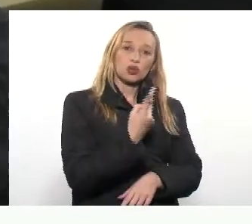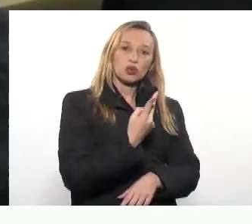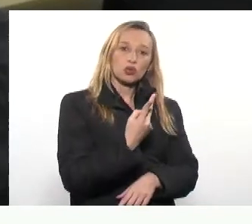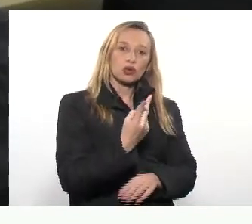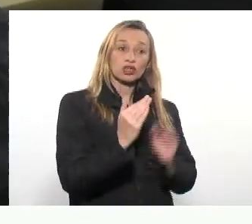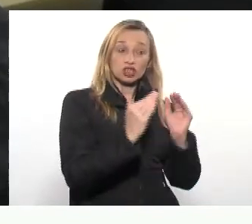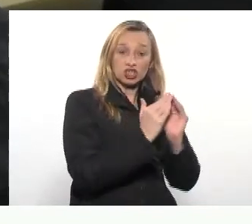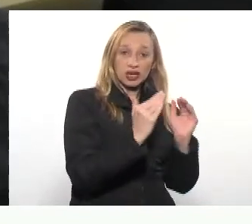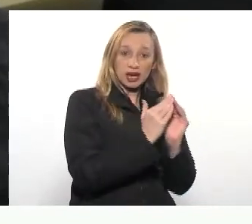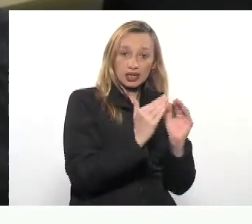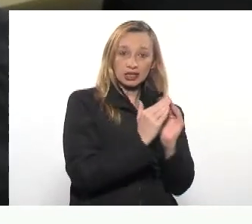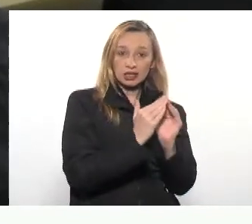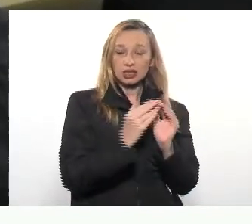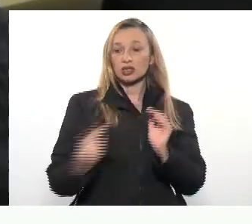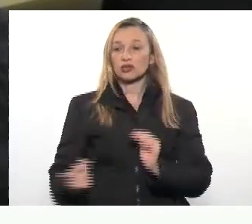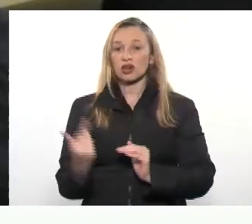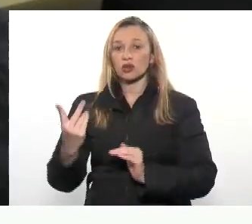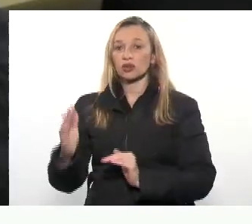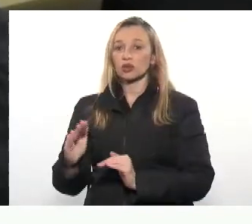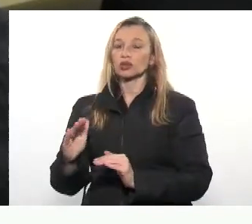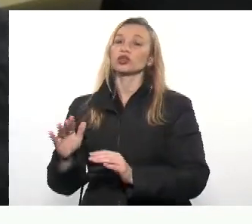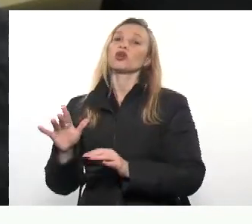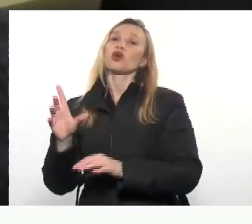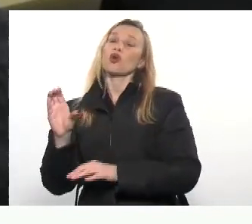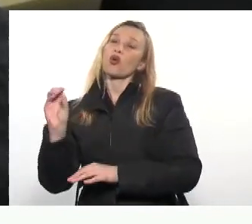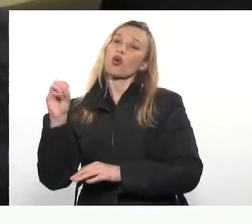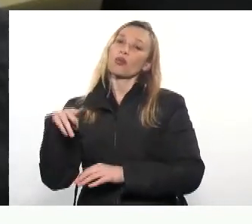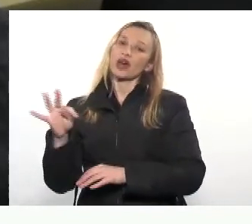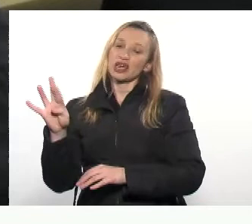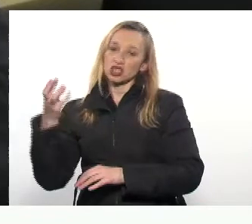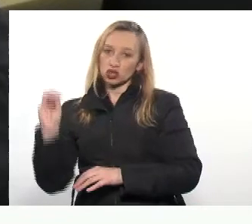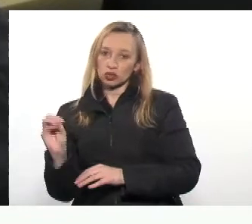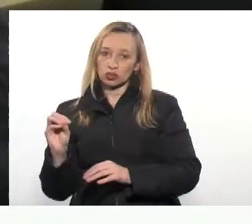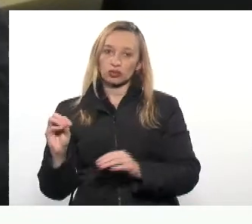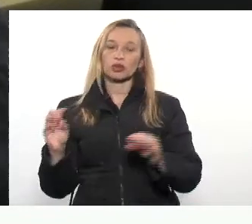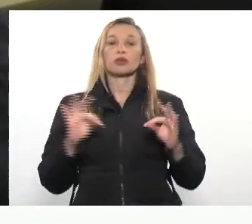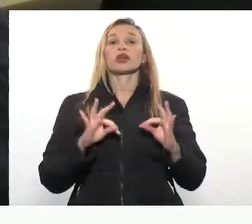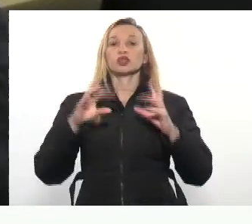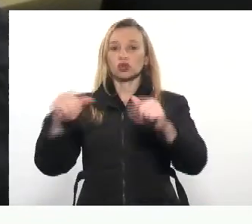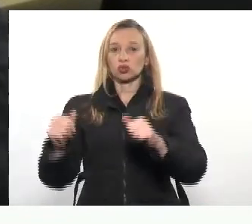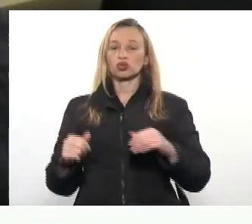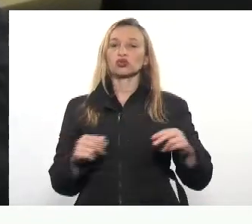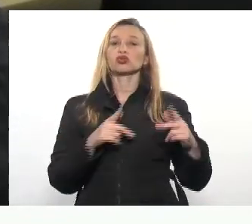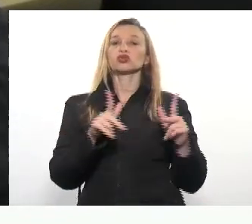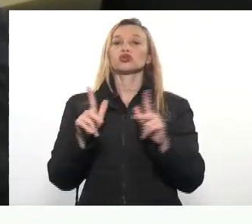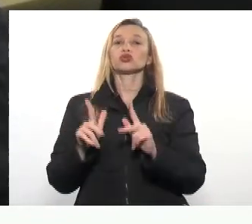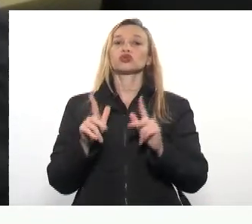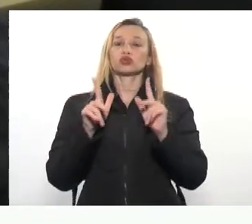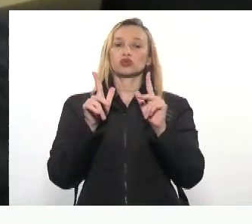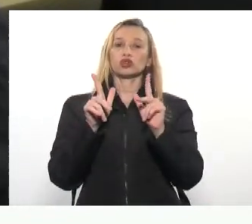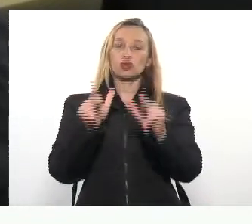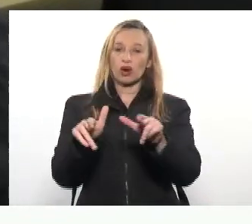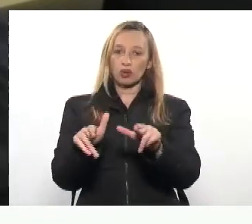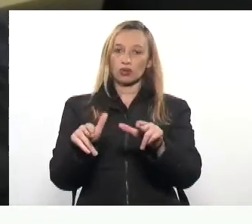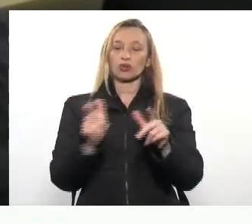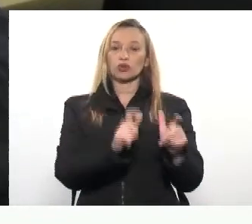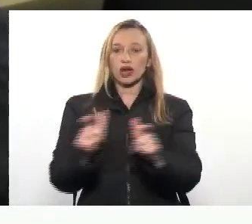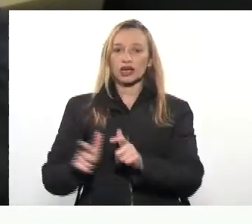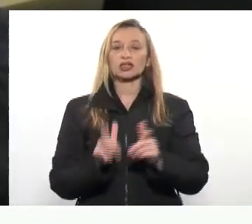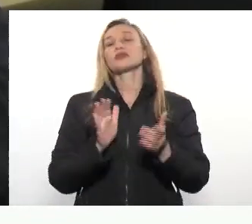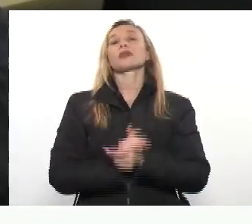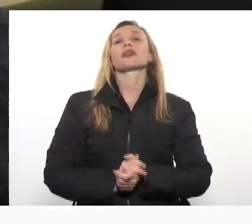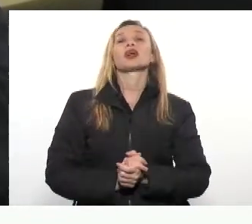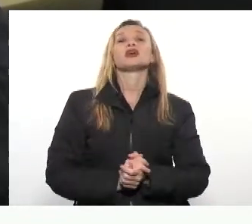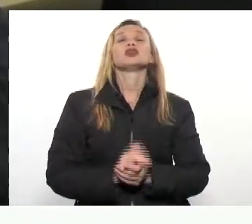mesma lógica foi utilizada no processo de simulação para todas as categorias. Ou seja, por determinação